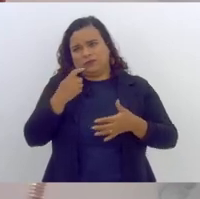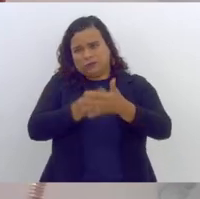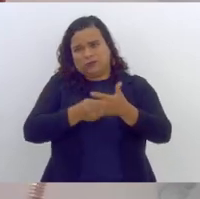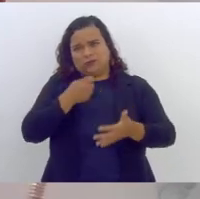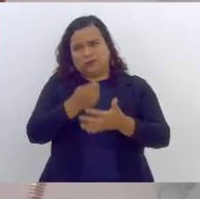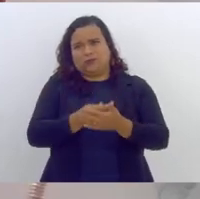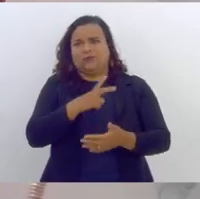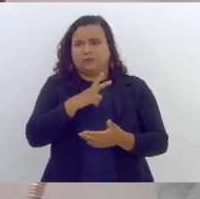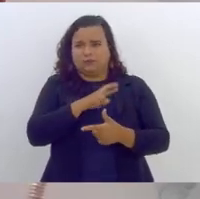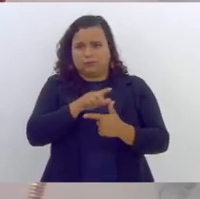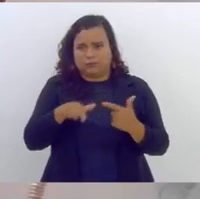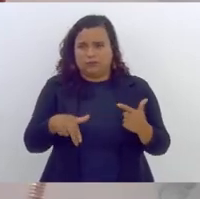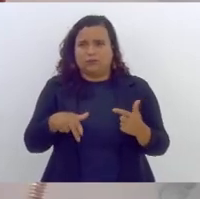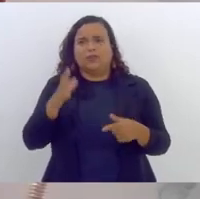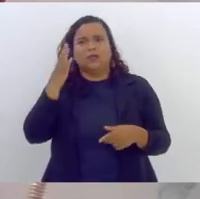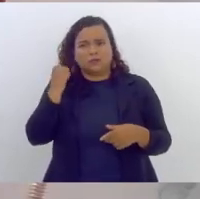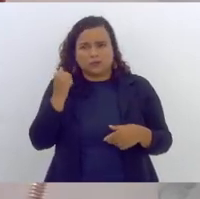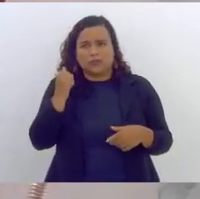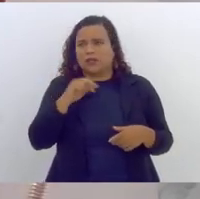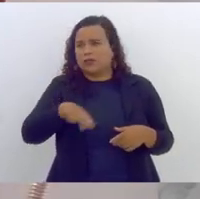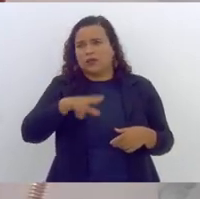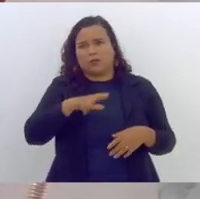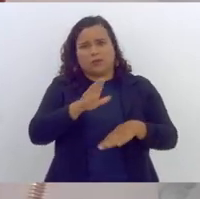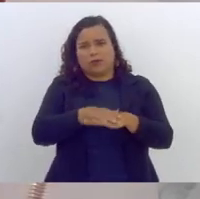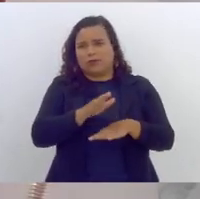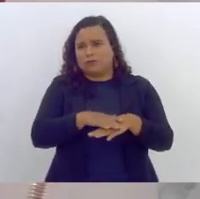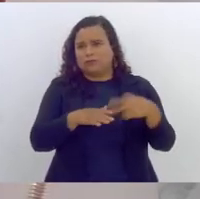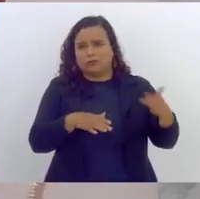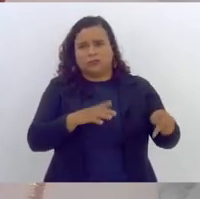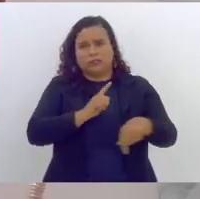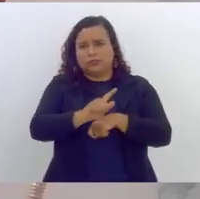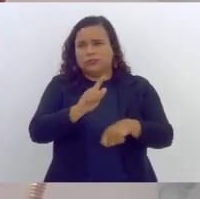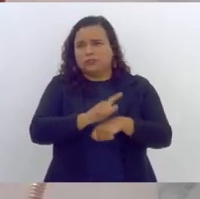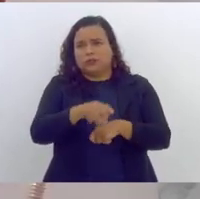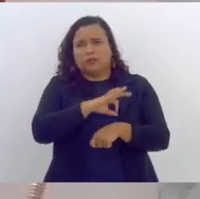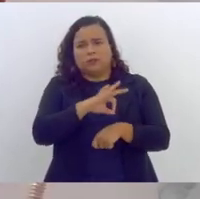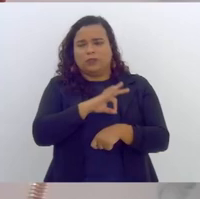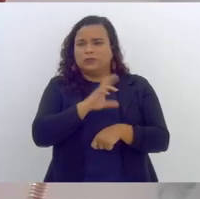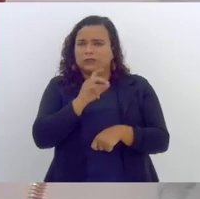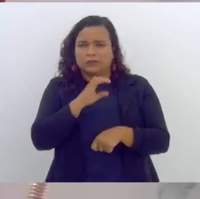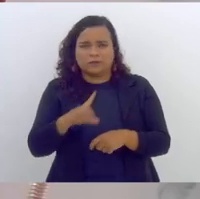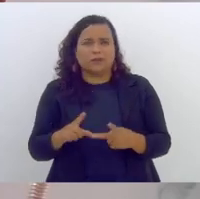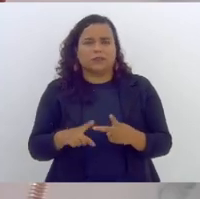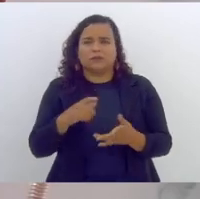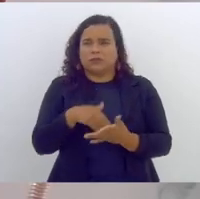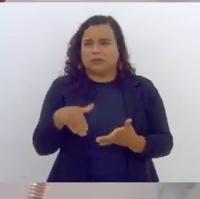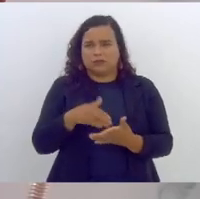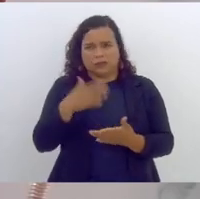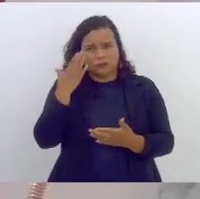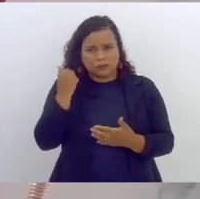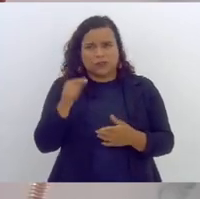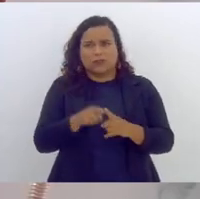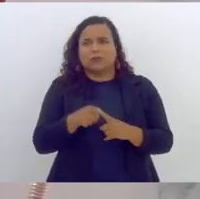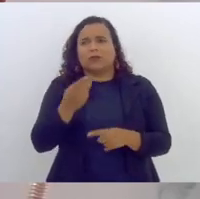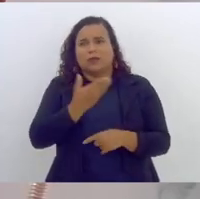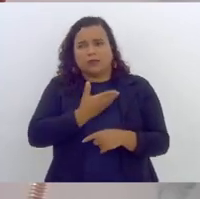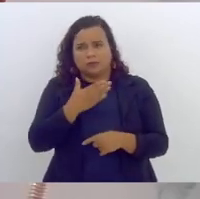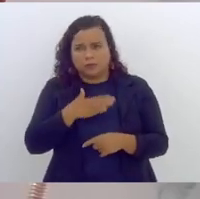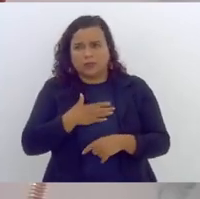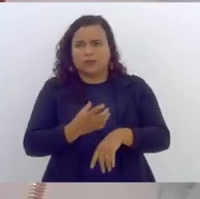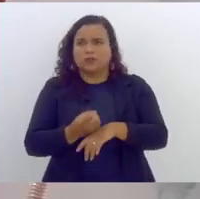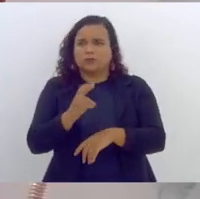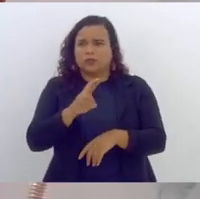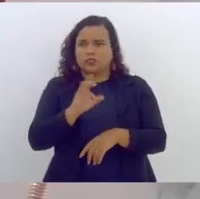natureza sei que não é o feitio do atual gestão da Polícia Civil do secretário tão pouco do meu amigo Dr